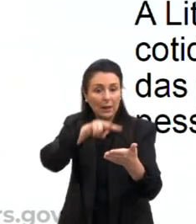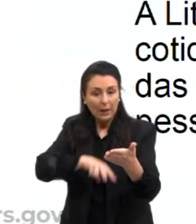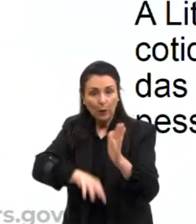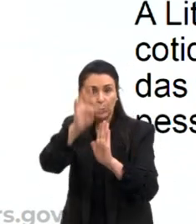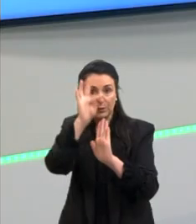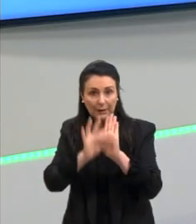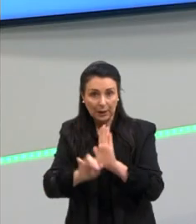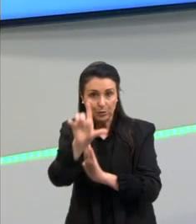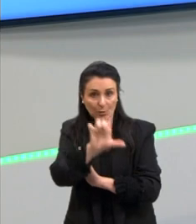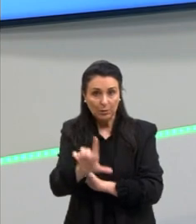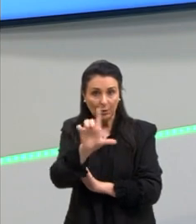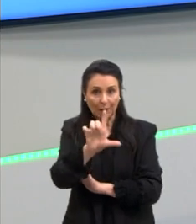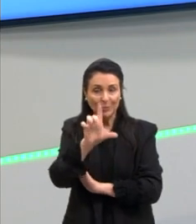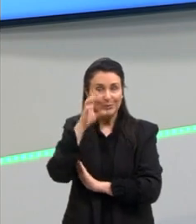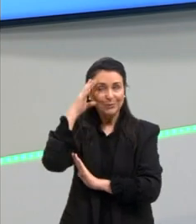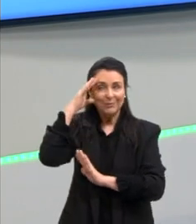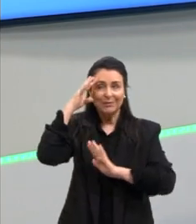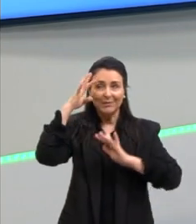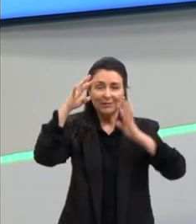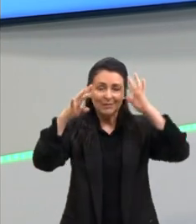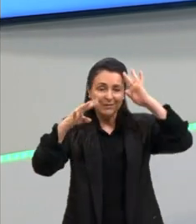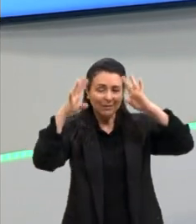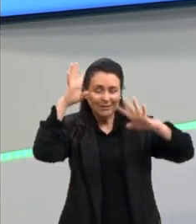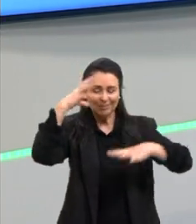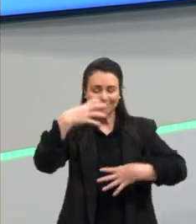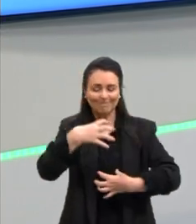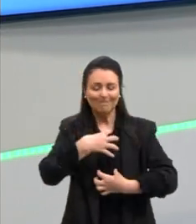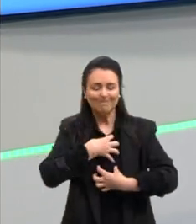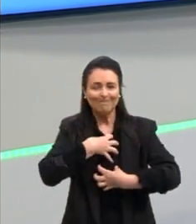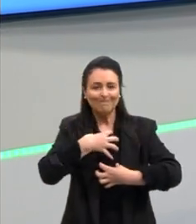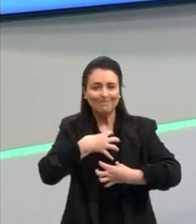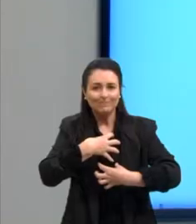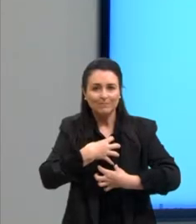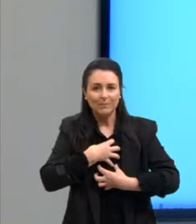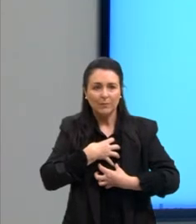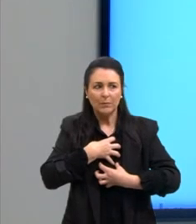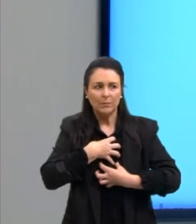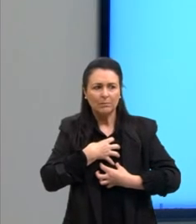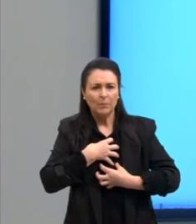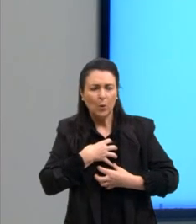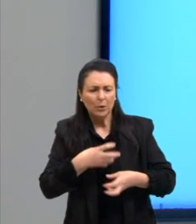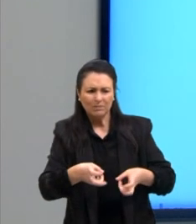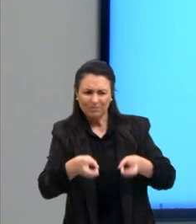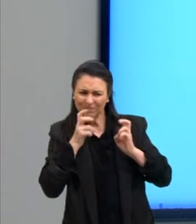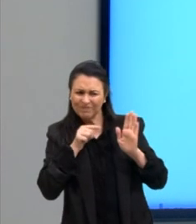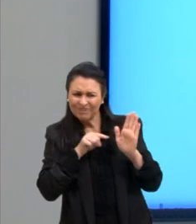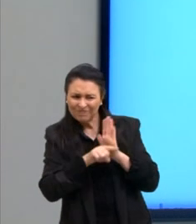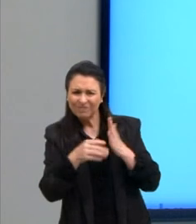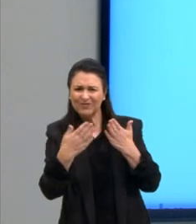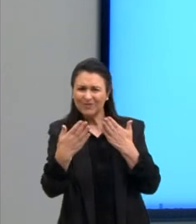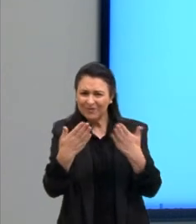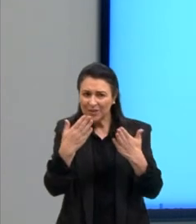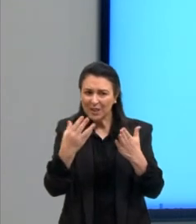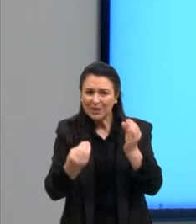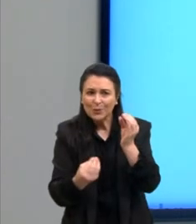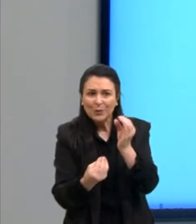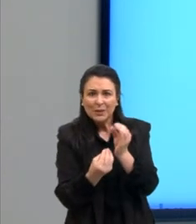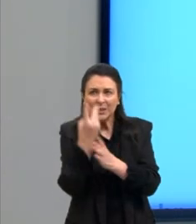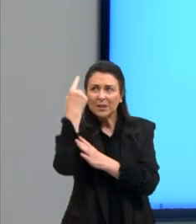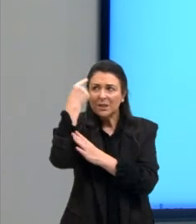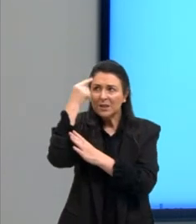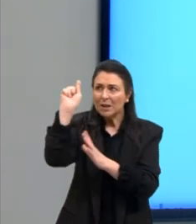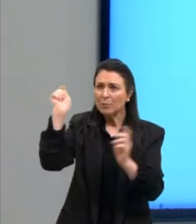literário a gente consegue imaginar a gente consegue sentir a gente consegue questionar a gente vai criando muitas possibilidades